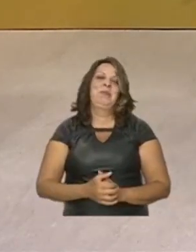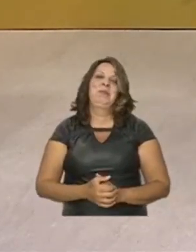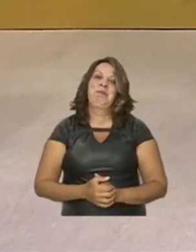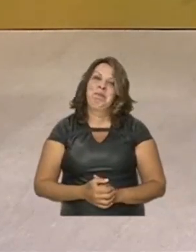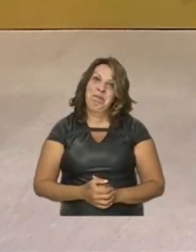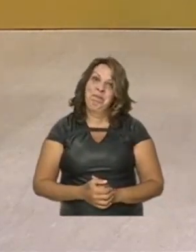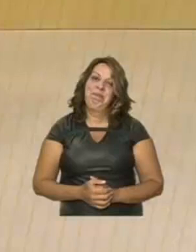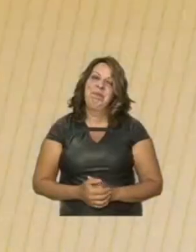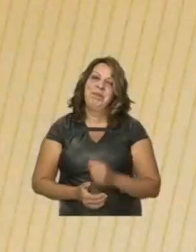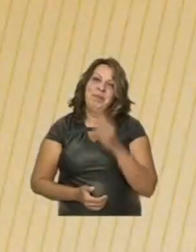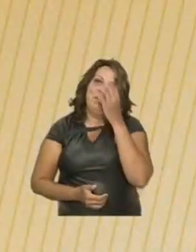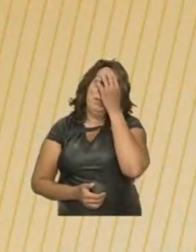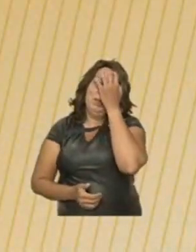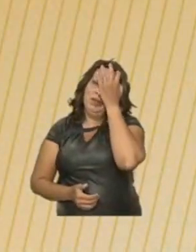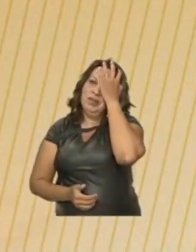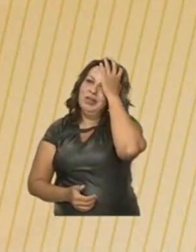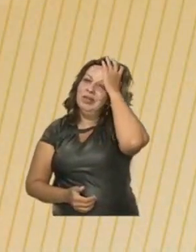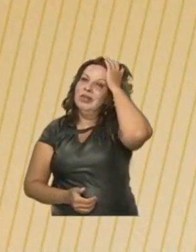Sergipe!